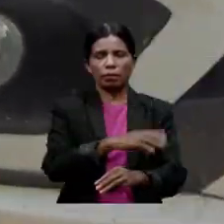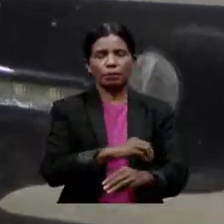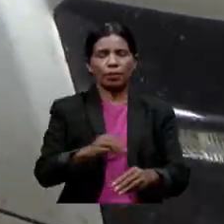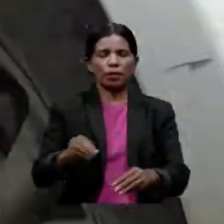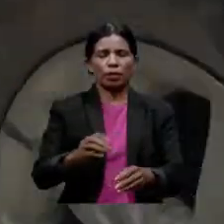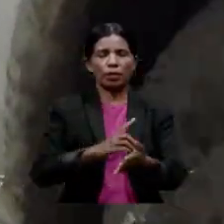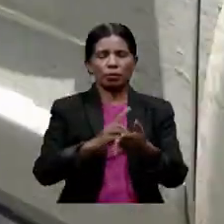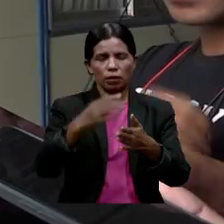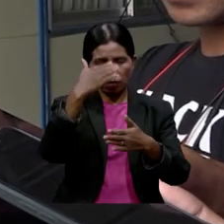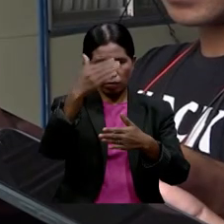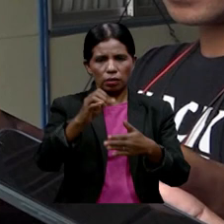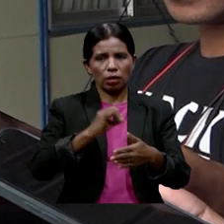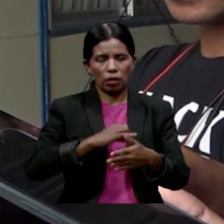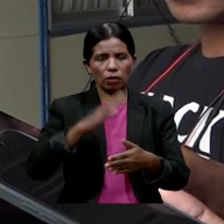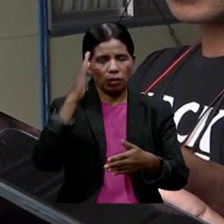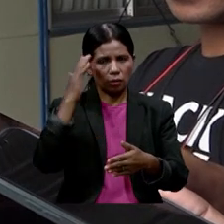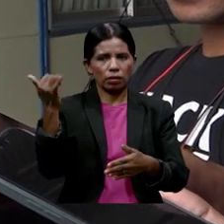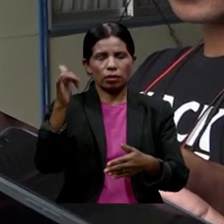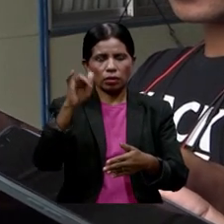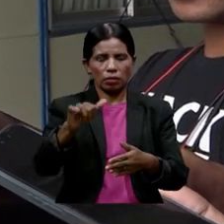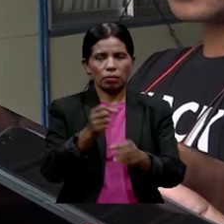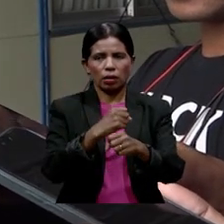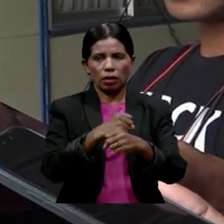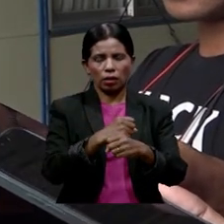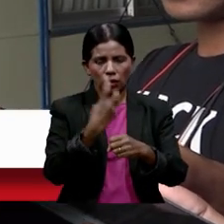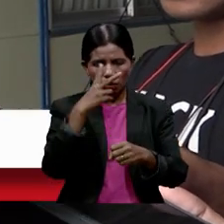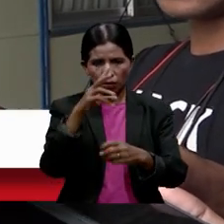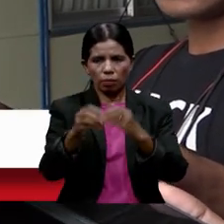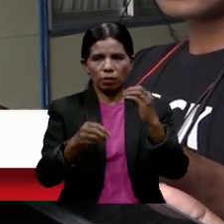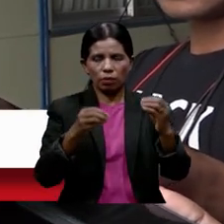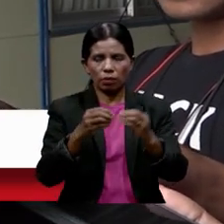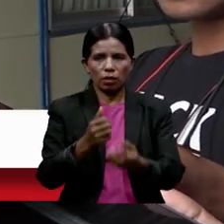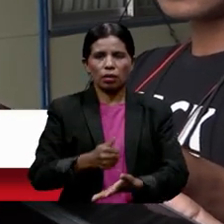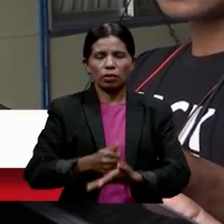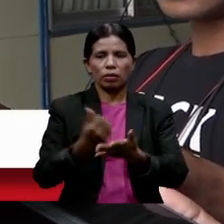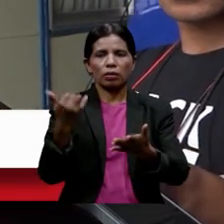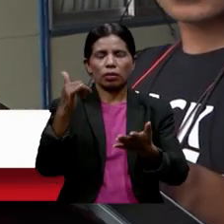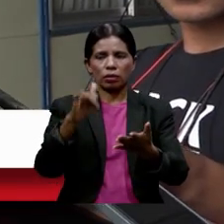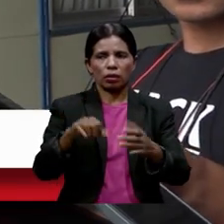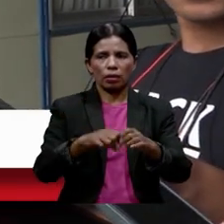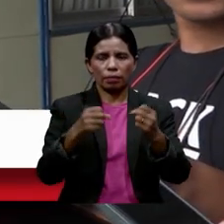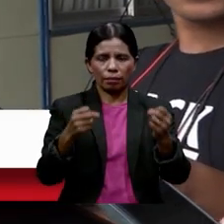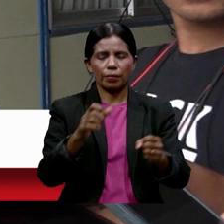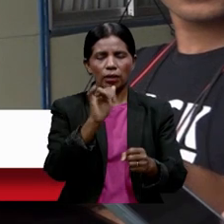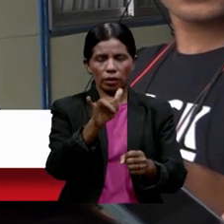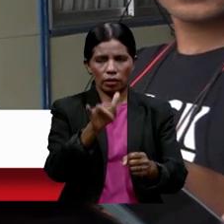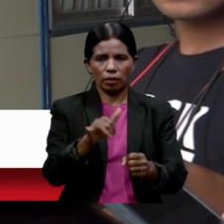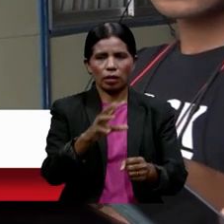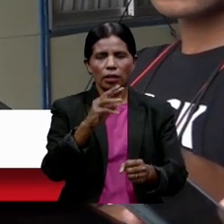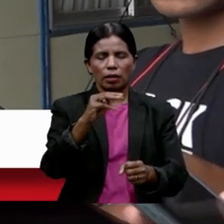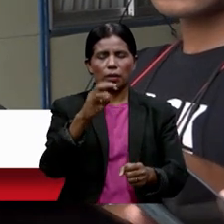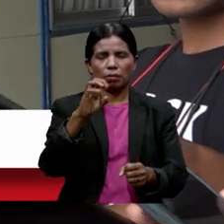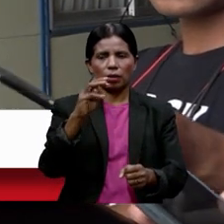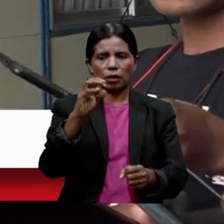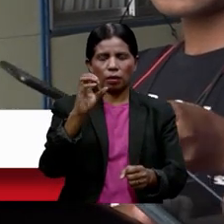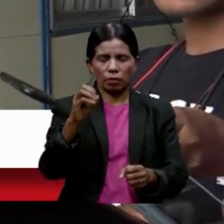em semana ou em tana, ou em sira, barra de proteção, barra, nem a proteção na beca. Sim, né? Memo, Maliana,